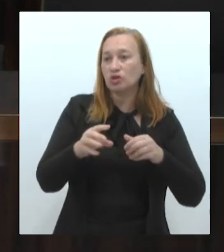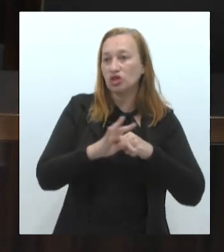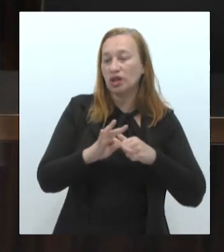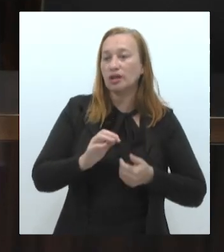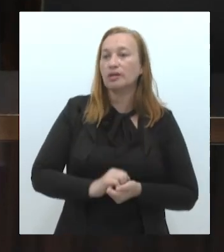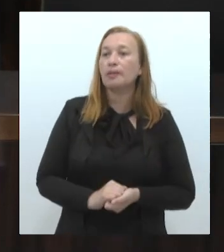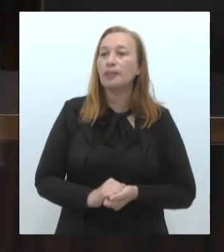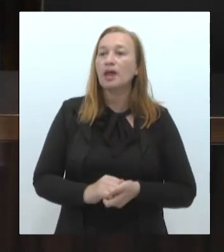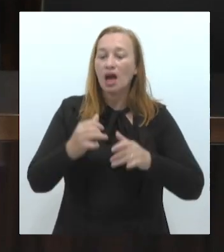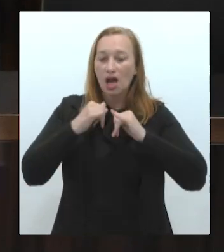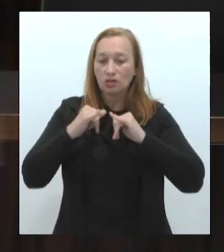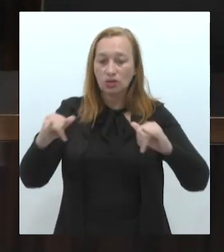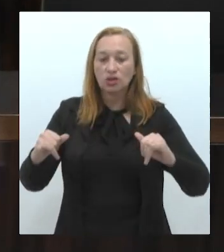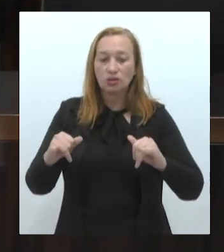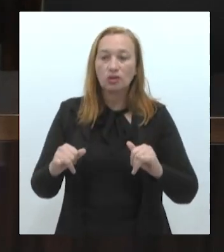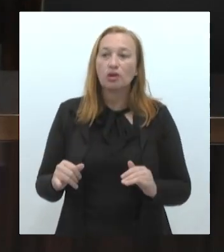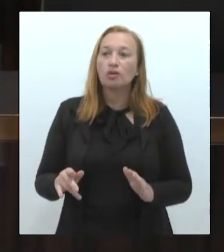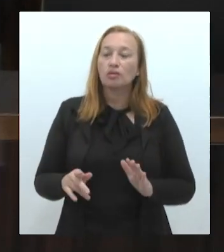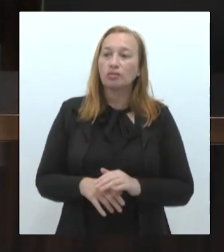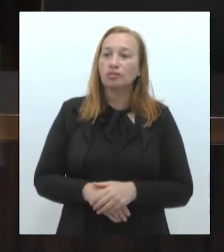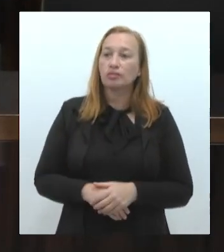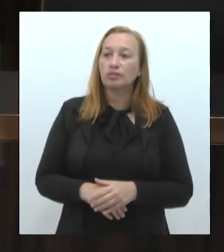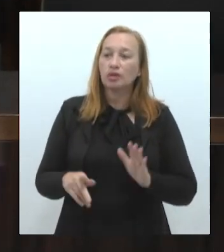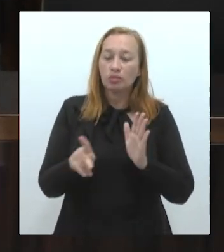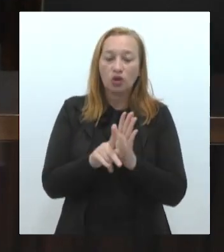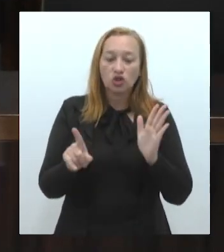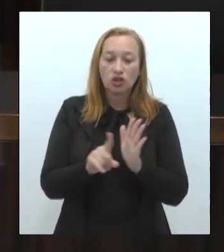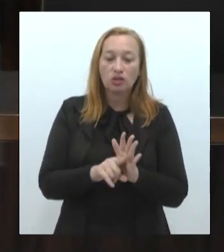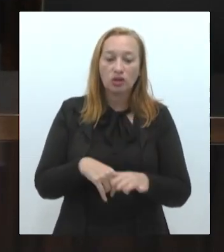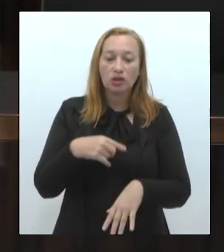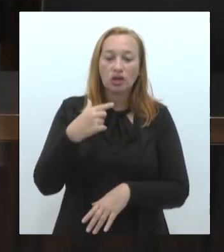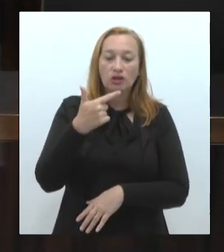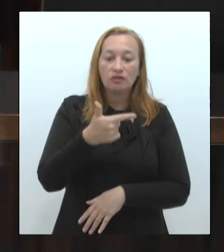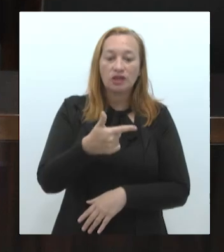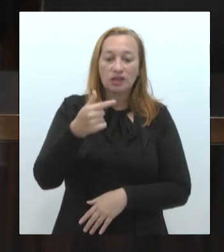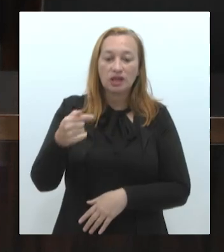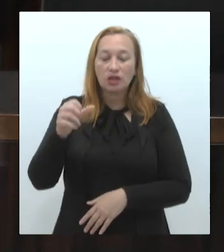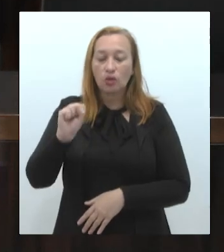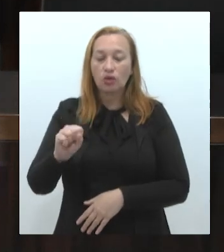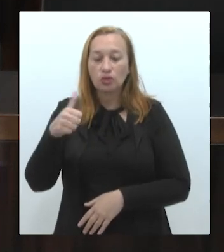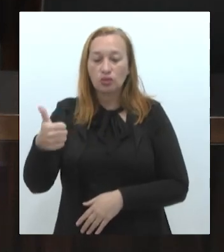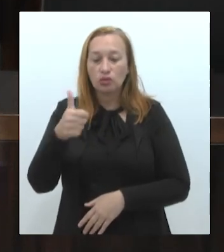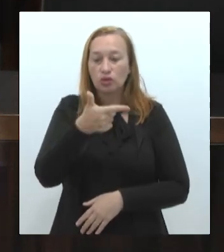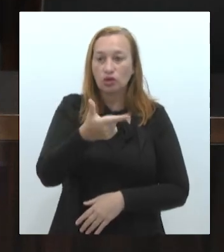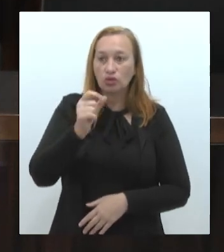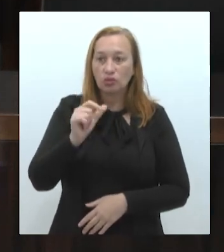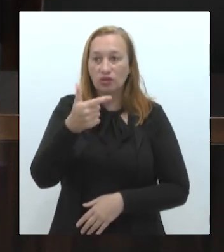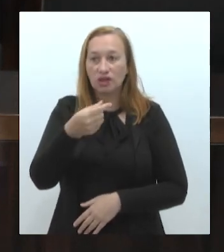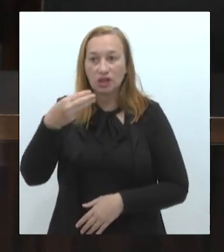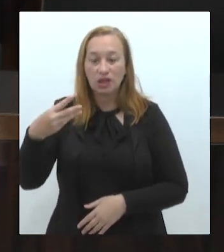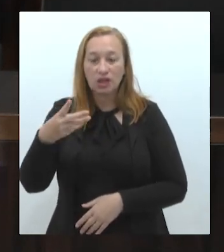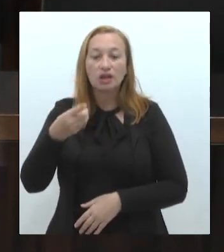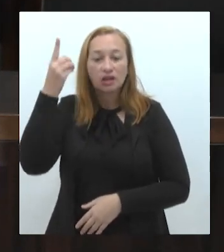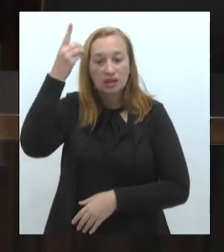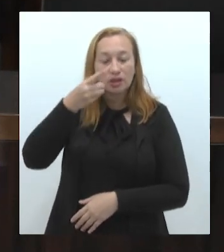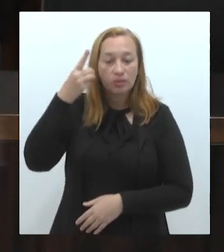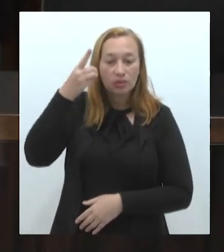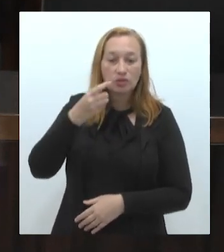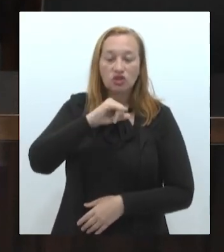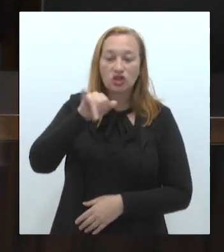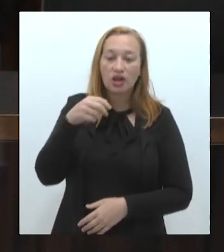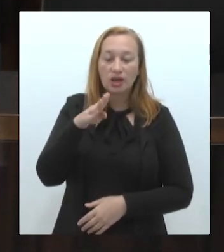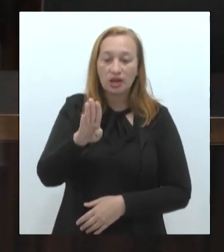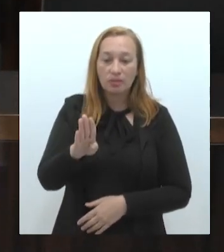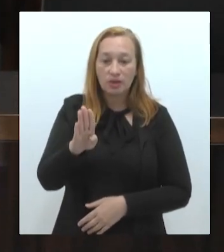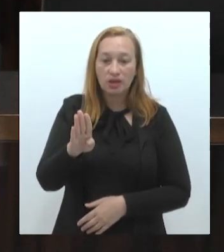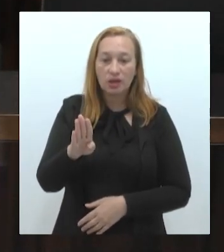comissões. Anuncio projeto de lei número 2781 de 2023, de autoria do deputado Jair Bittencourt,